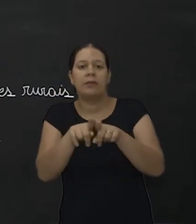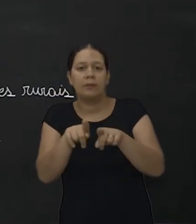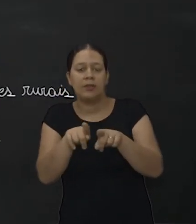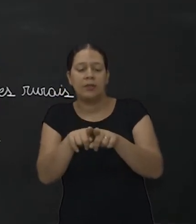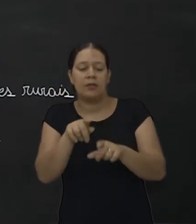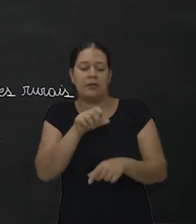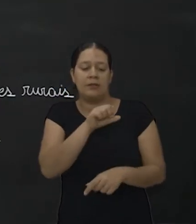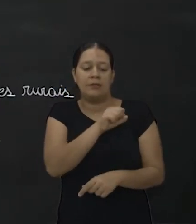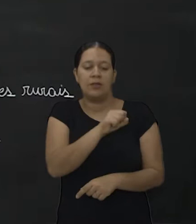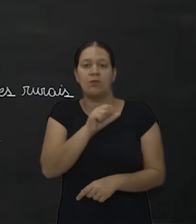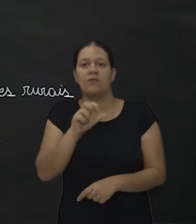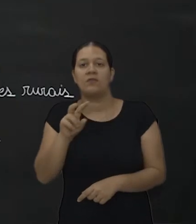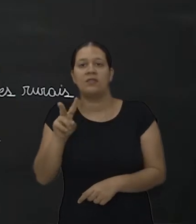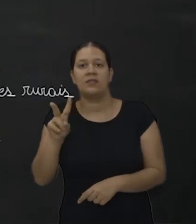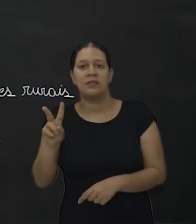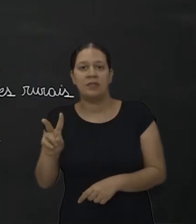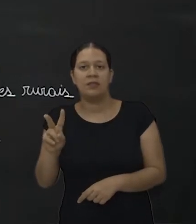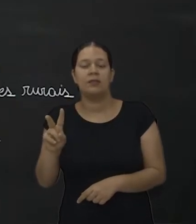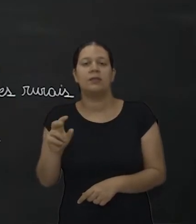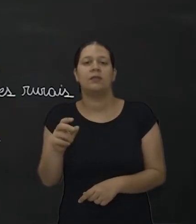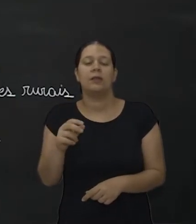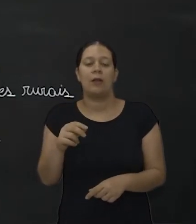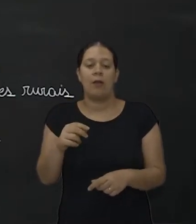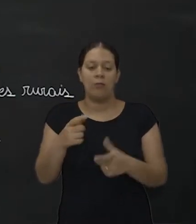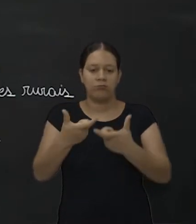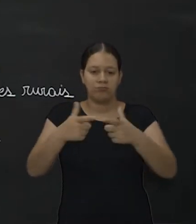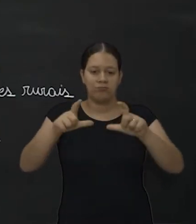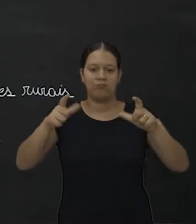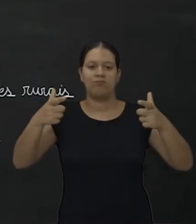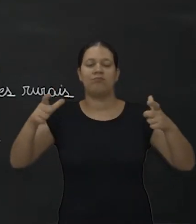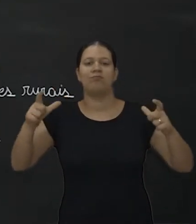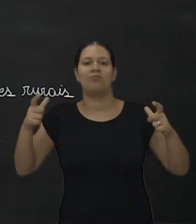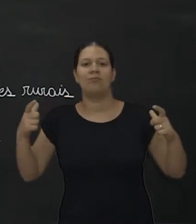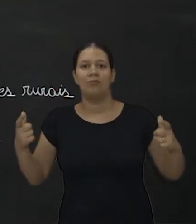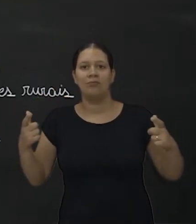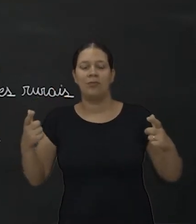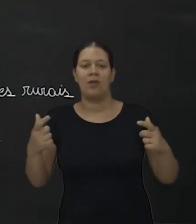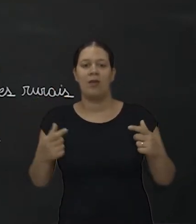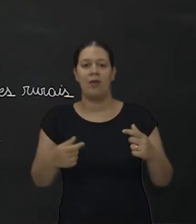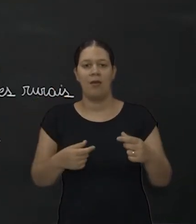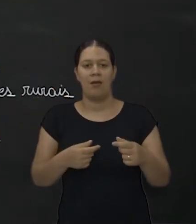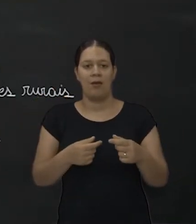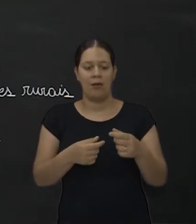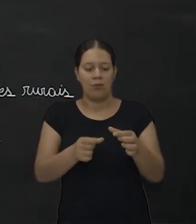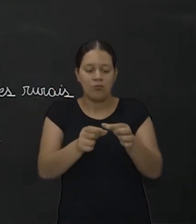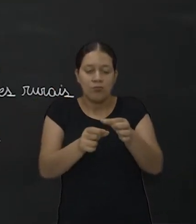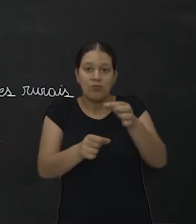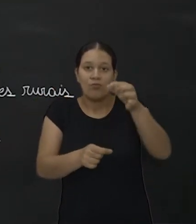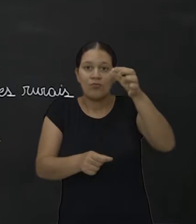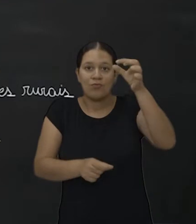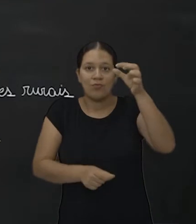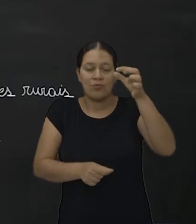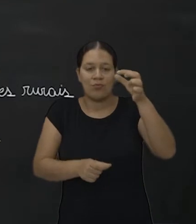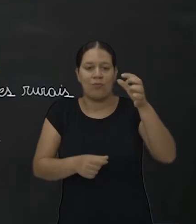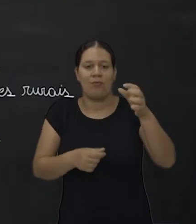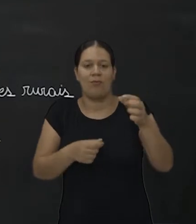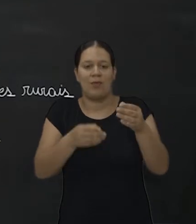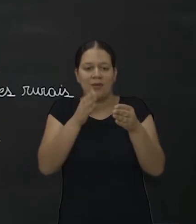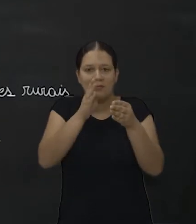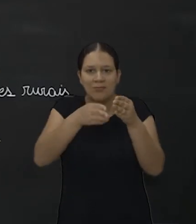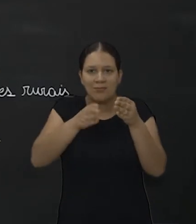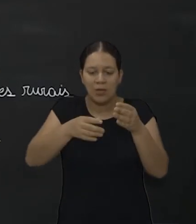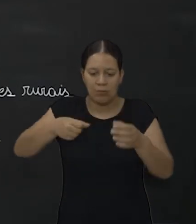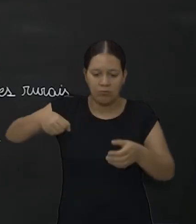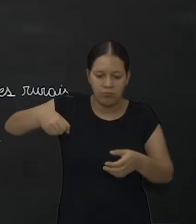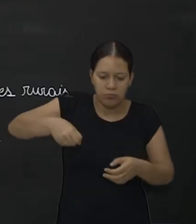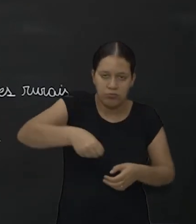prosperaram. Certo? A de Pernambuco pelo sucesso da lavoura da cana-de-açúcar e a de São Vicente por ser bastante menor, né? O que a gente